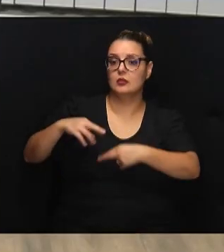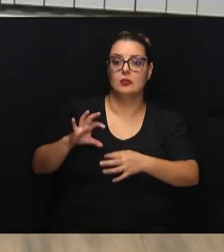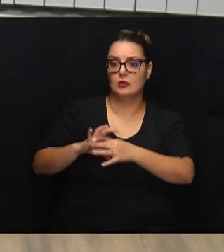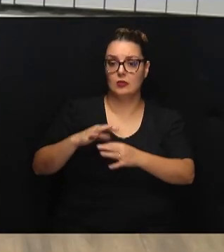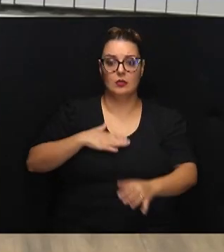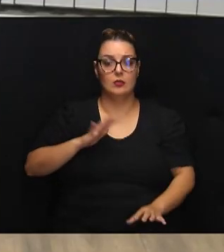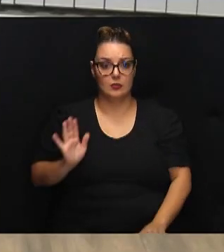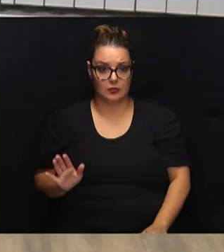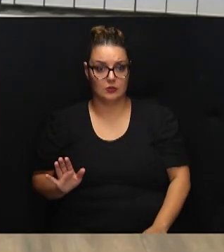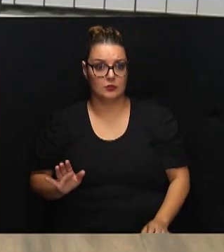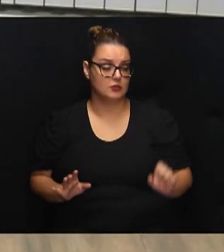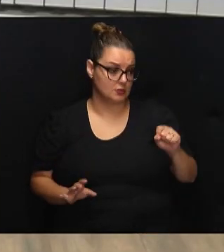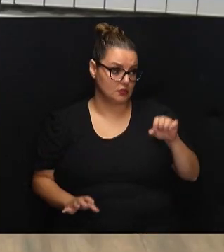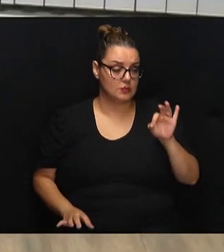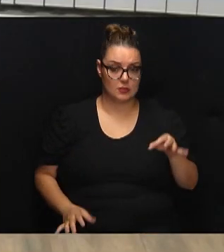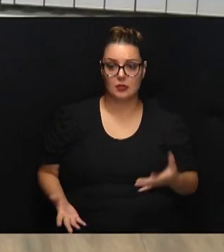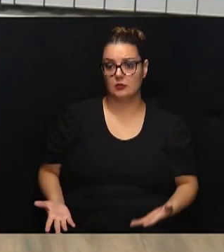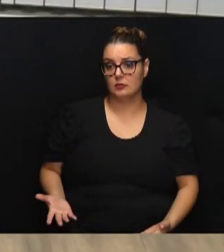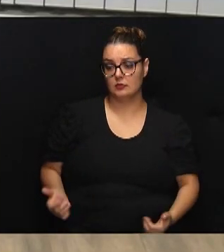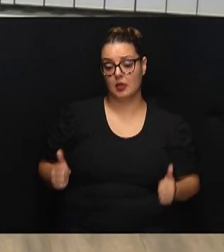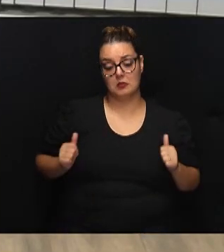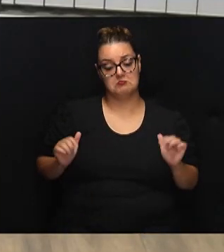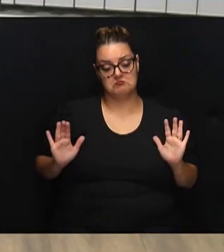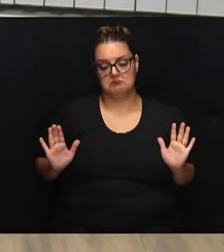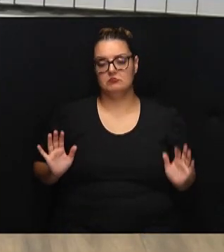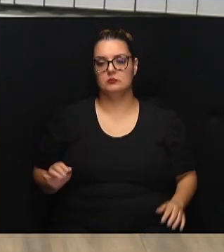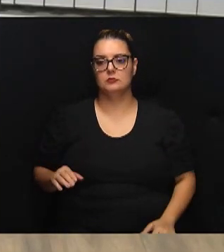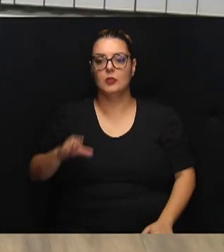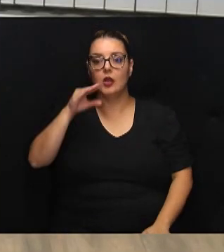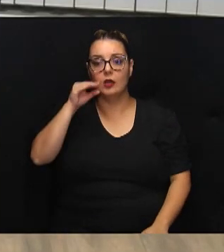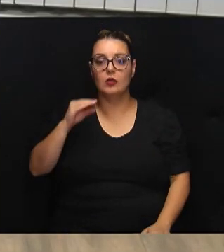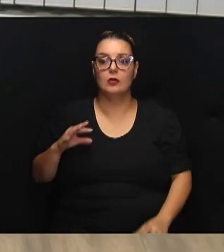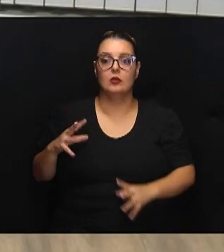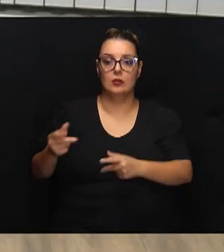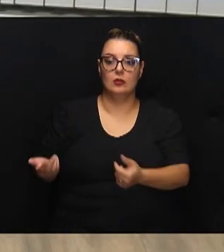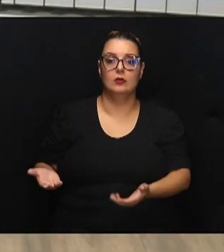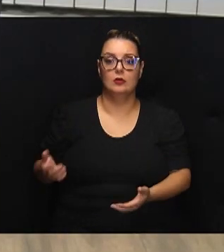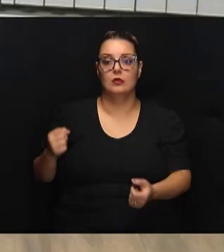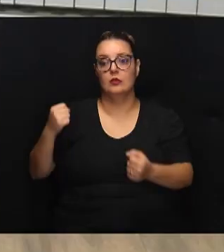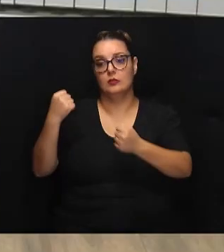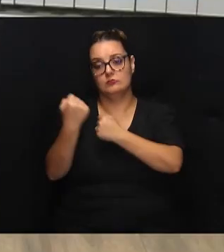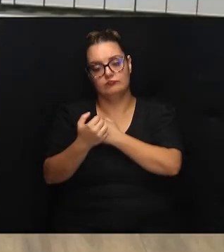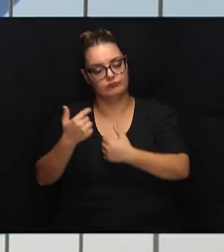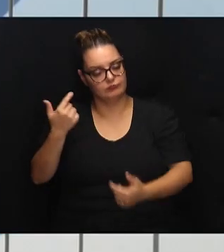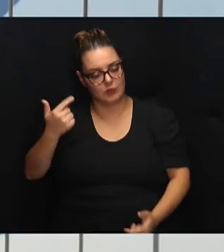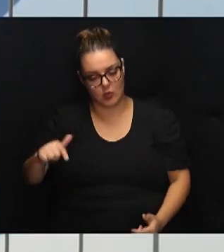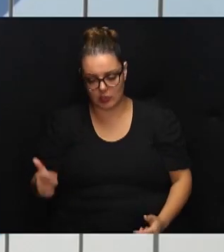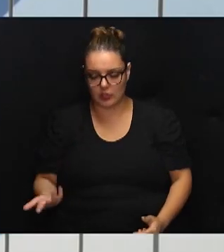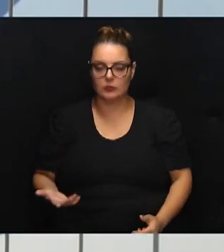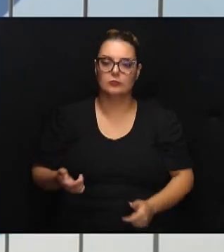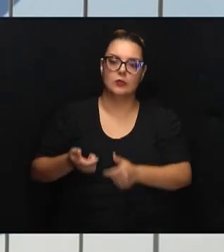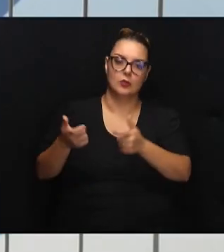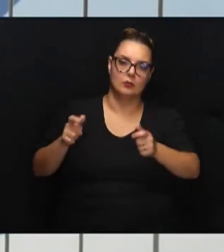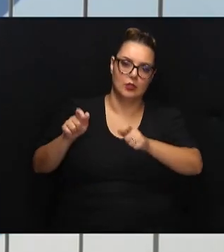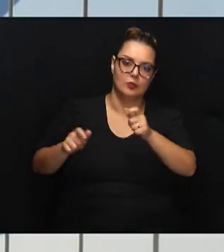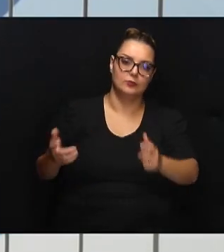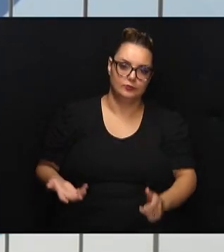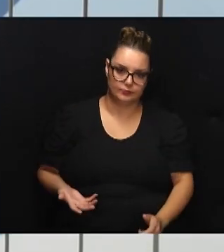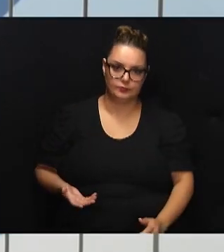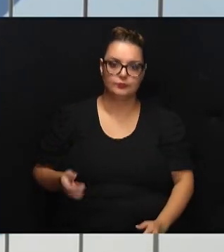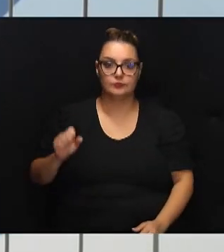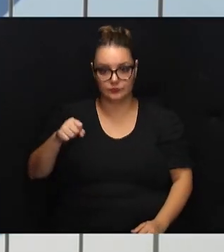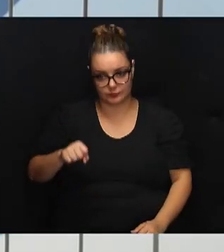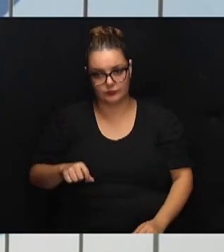comigo. Exato. E aí elas se eximem disso, enquanto isso o funcionário está lá totalmente desprotegido. E a maioria dessas pessoas são sim as